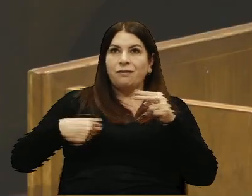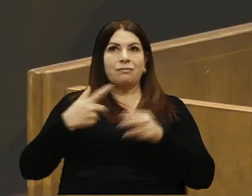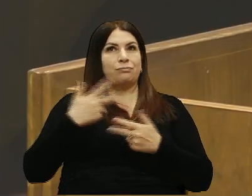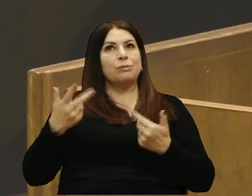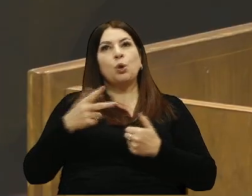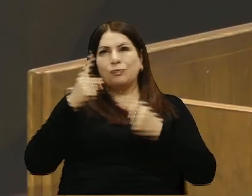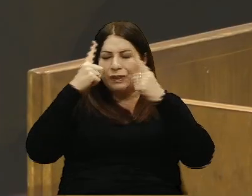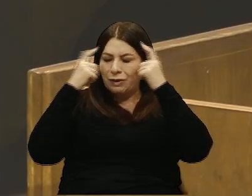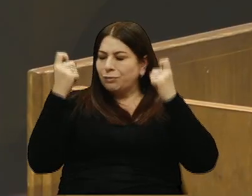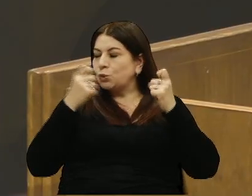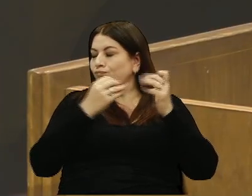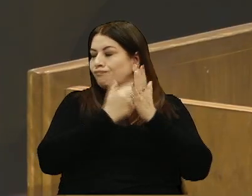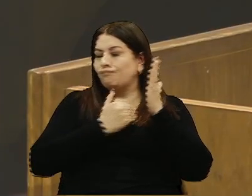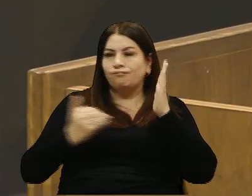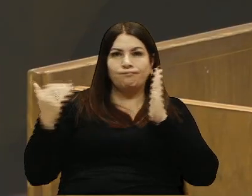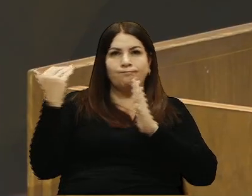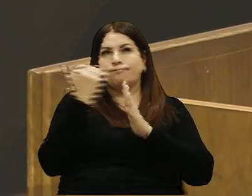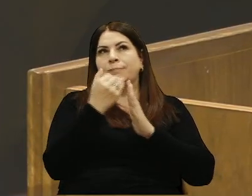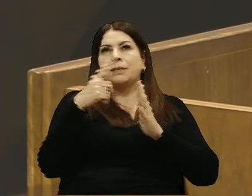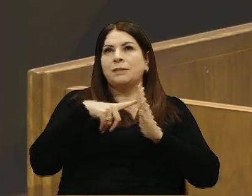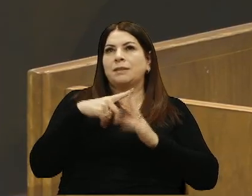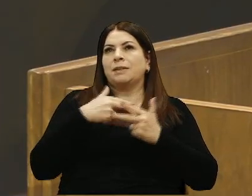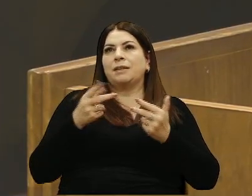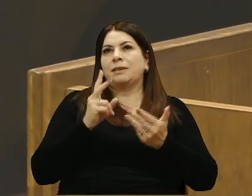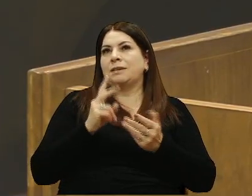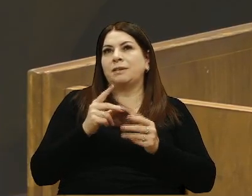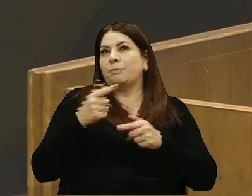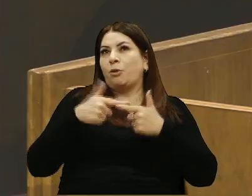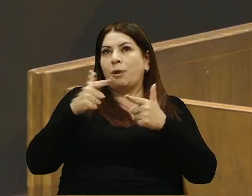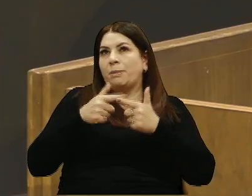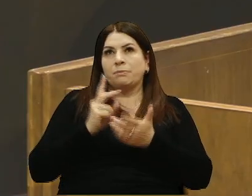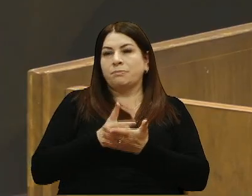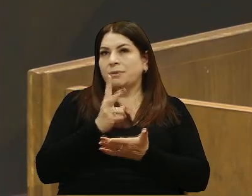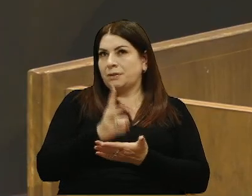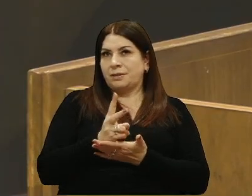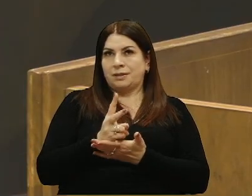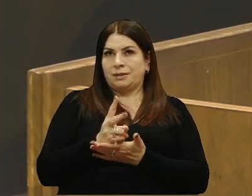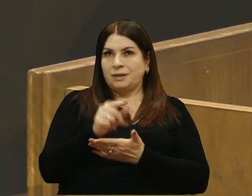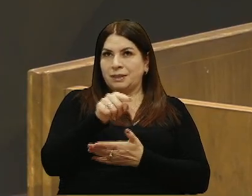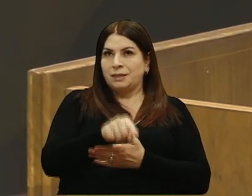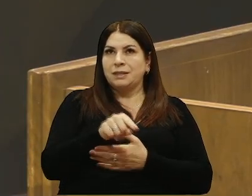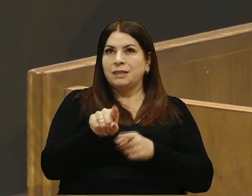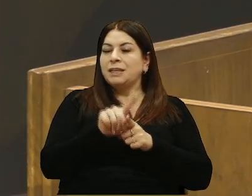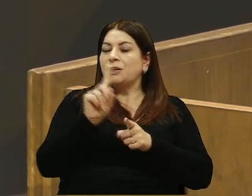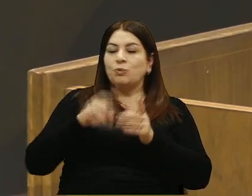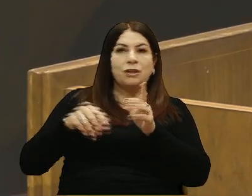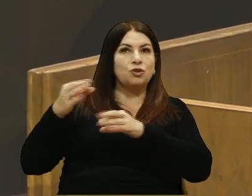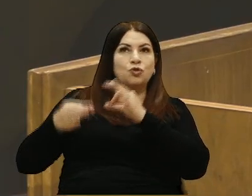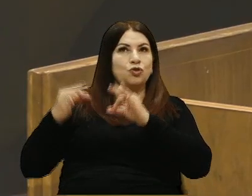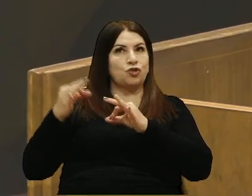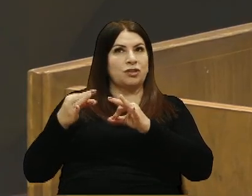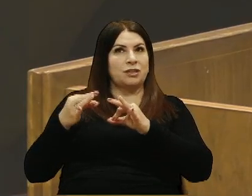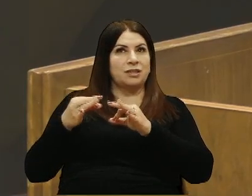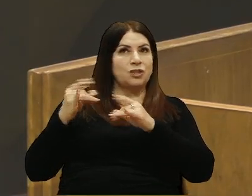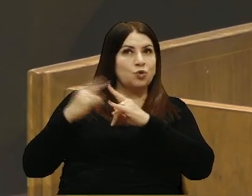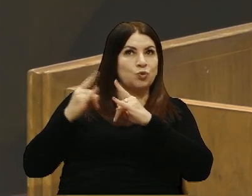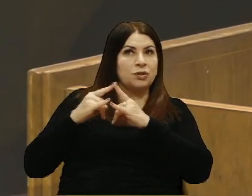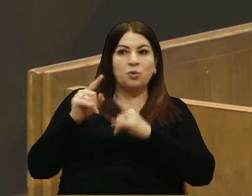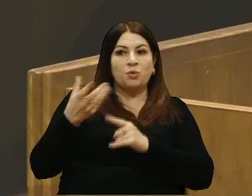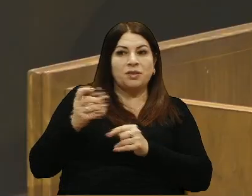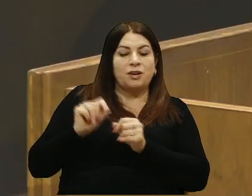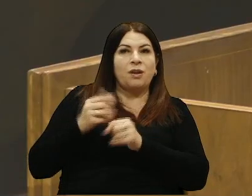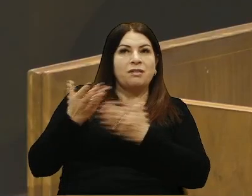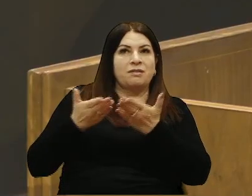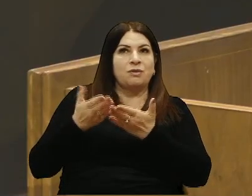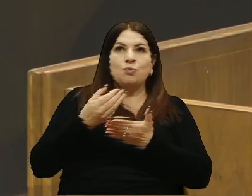uma violência extrema que causam danos permanentes. Omissão e injustiça institucional. O